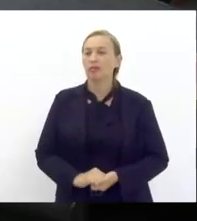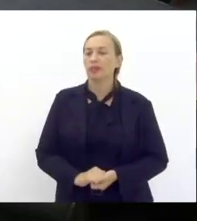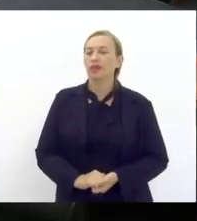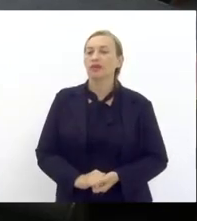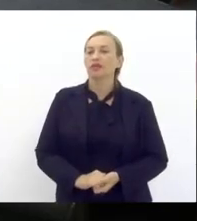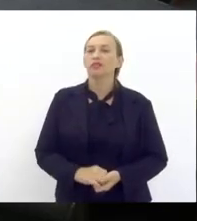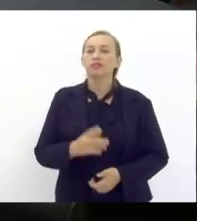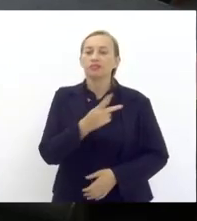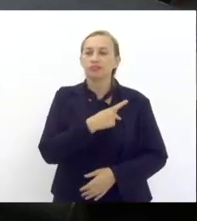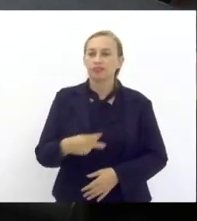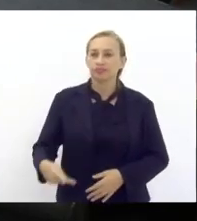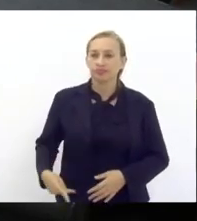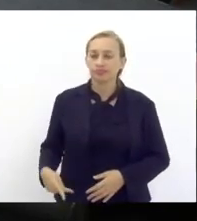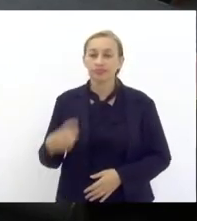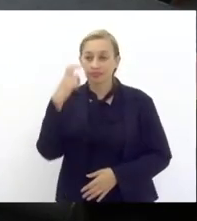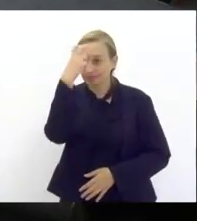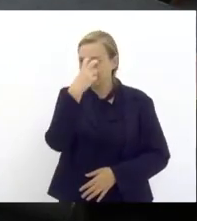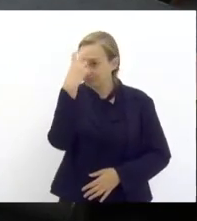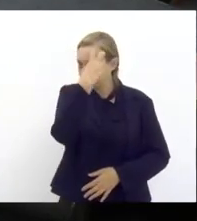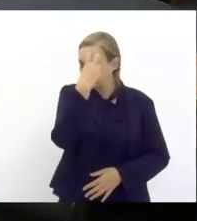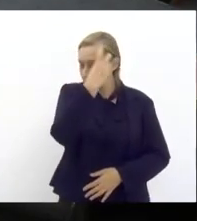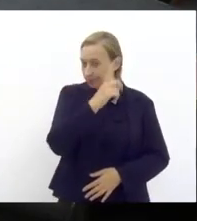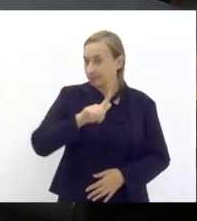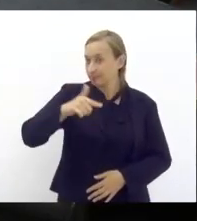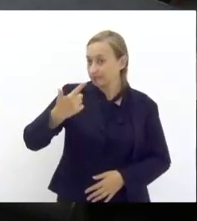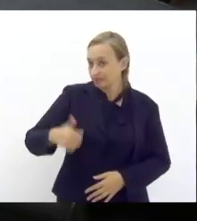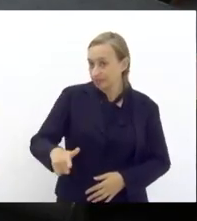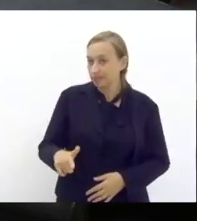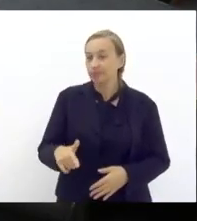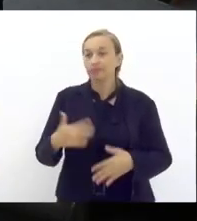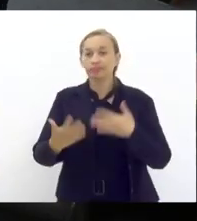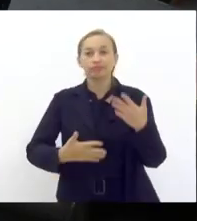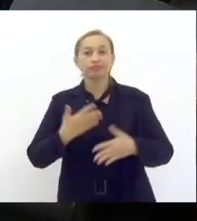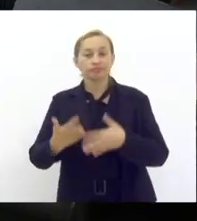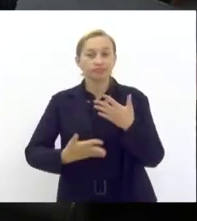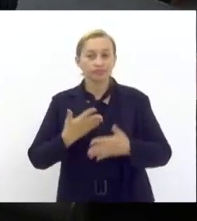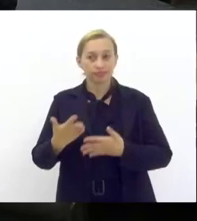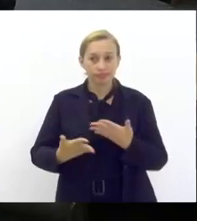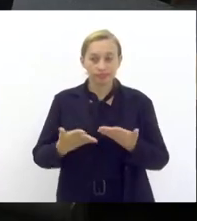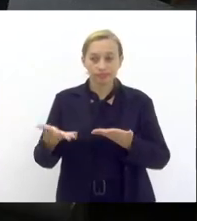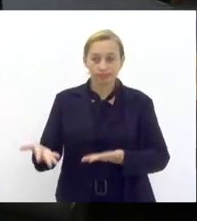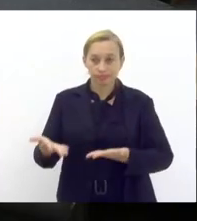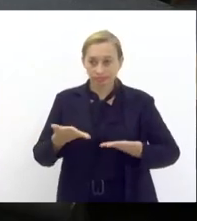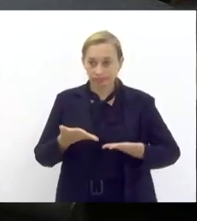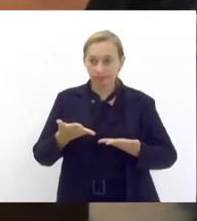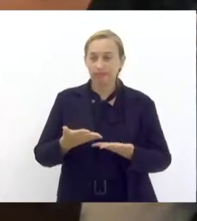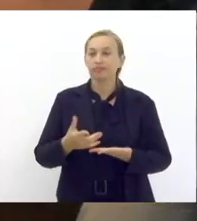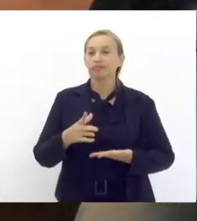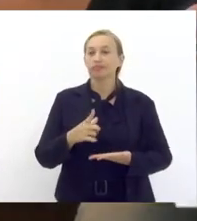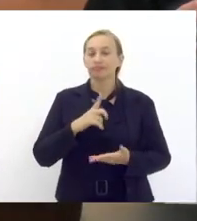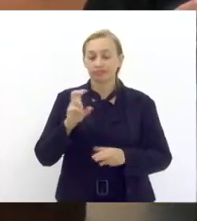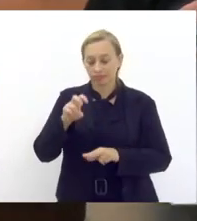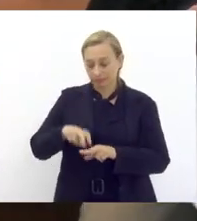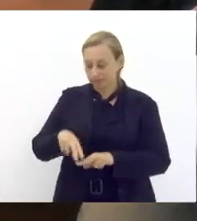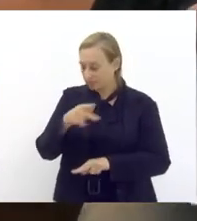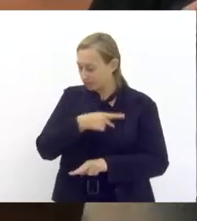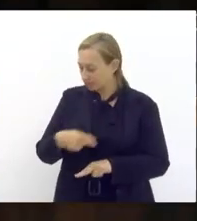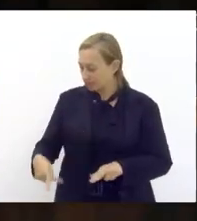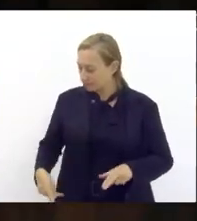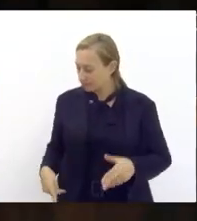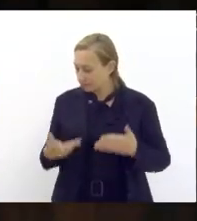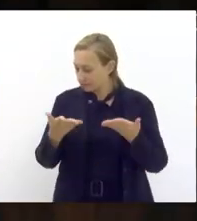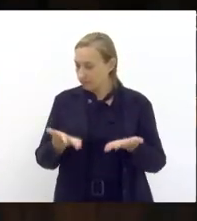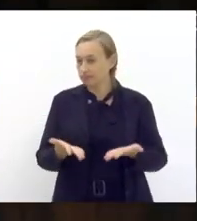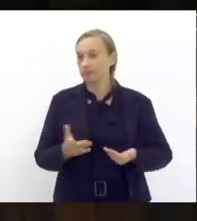Presidenta Verônica Lima, outra vez um renovado prazer vê-la intrépida e combativa